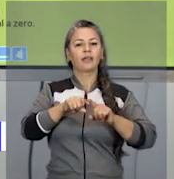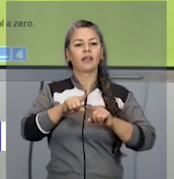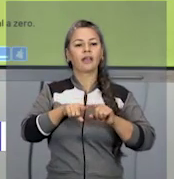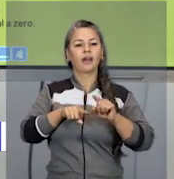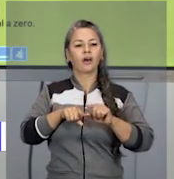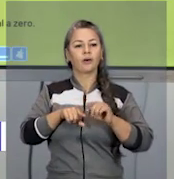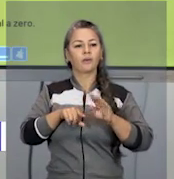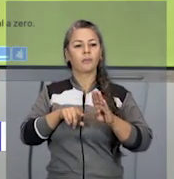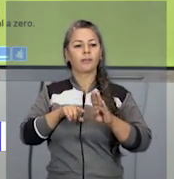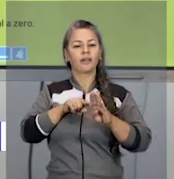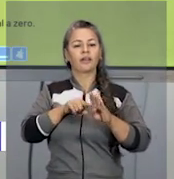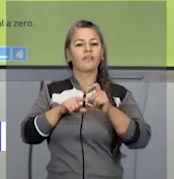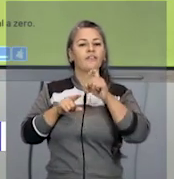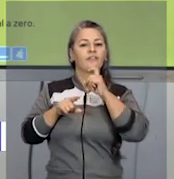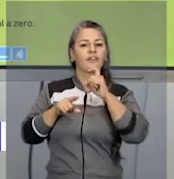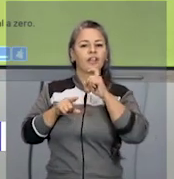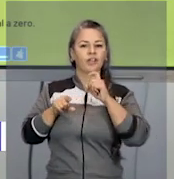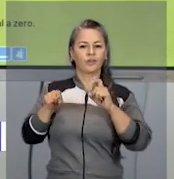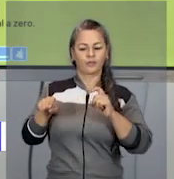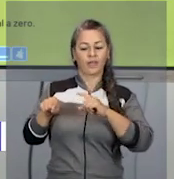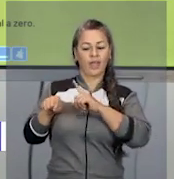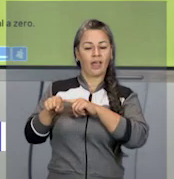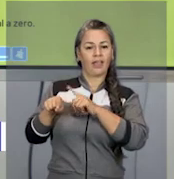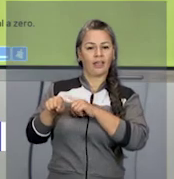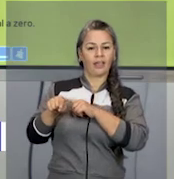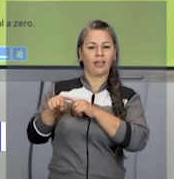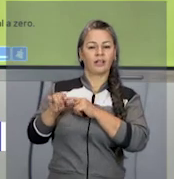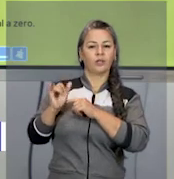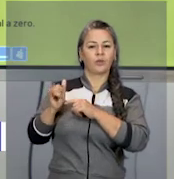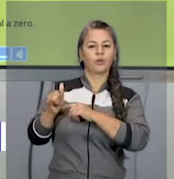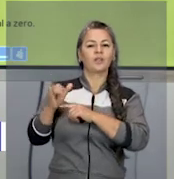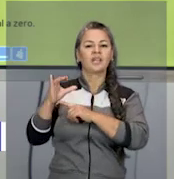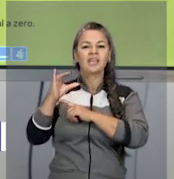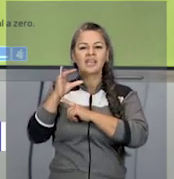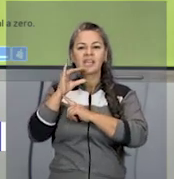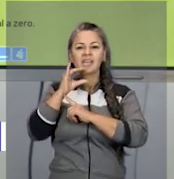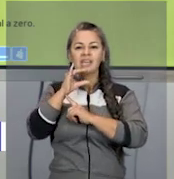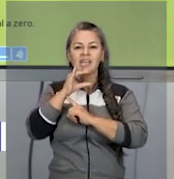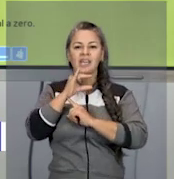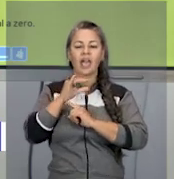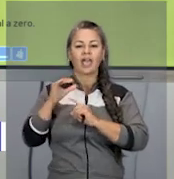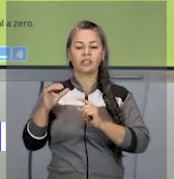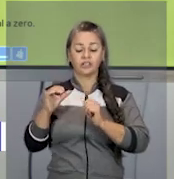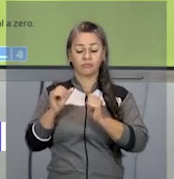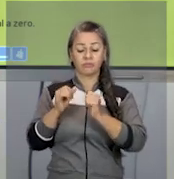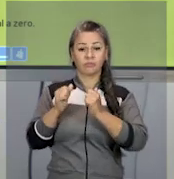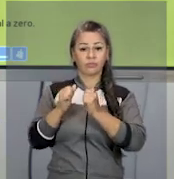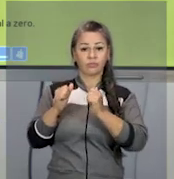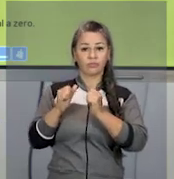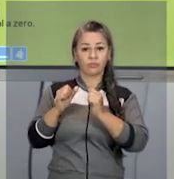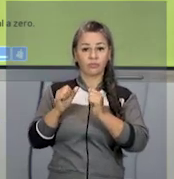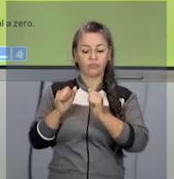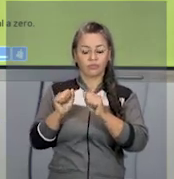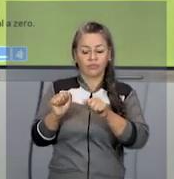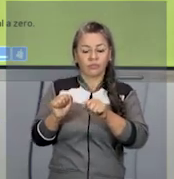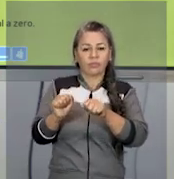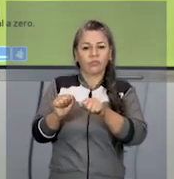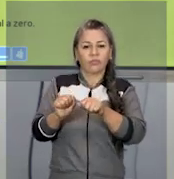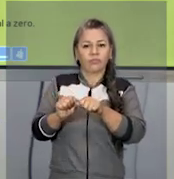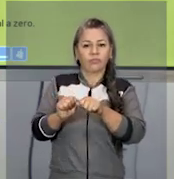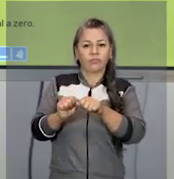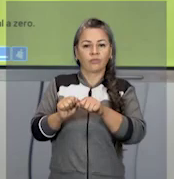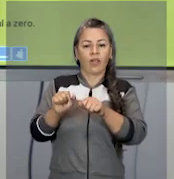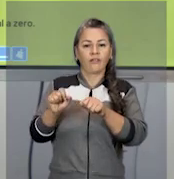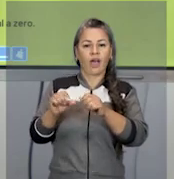quem tem a energia é que vai ceder essa energia. Então, se o corpo quente tem a mais do que o